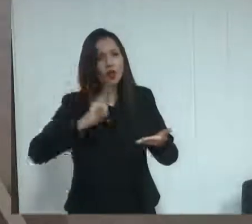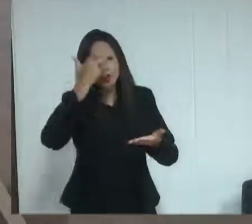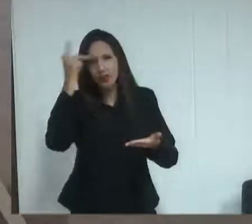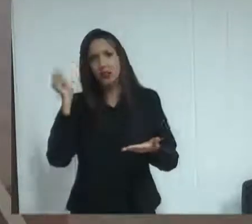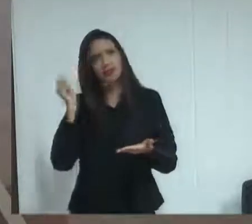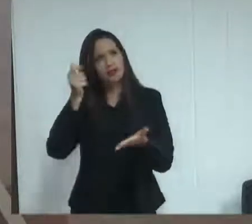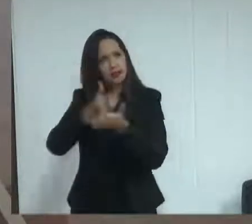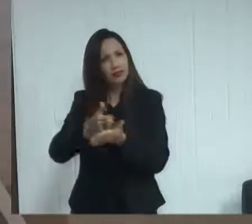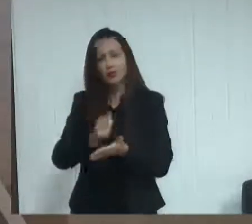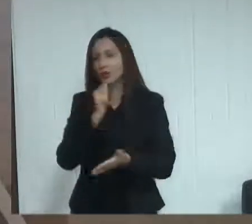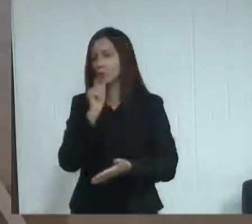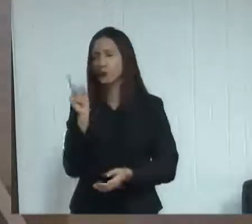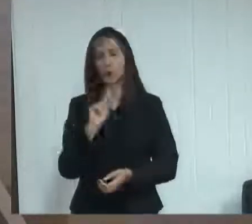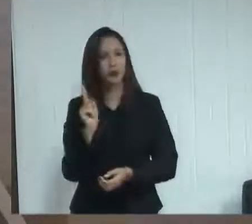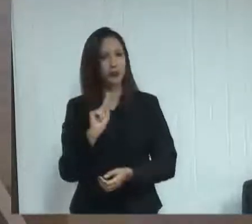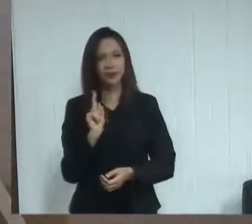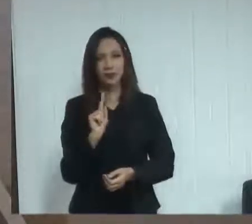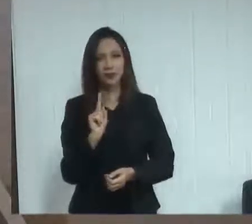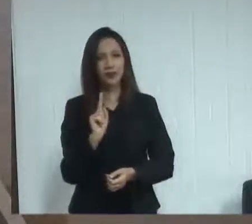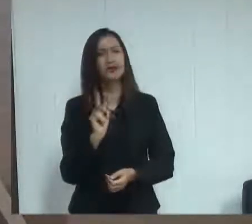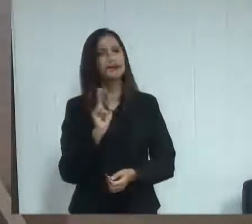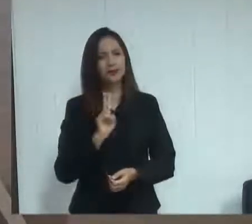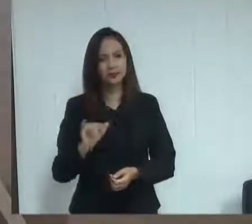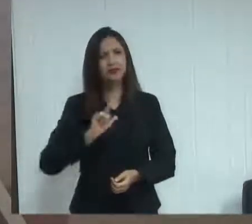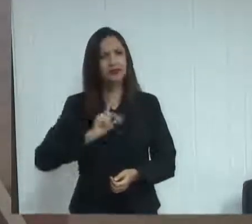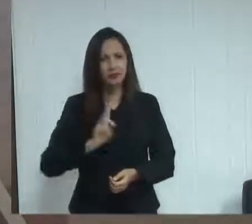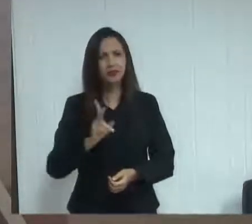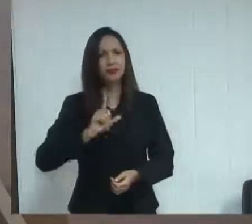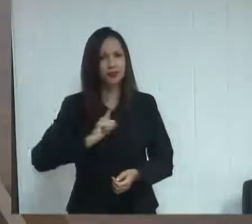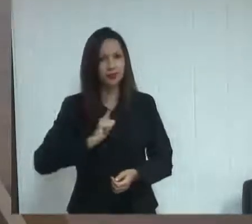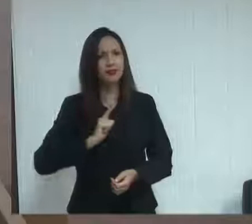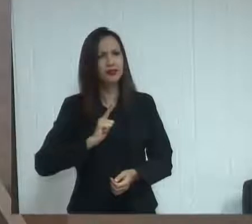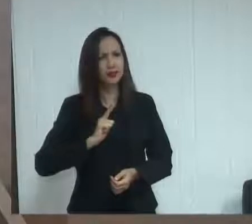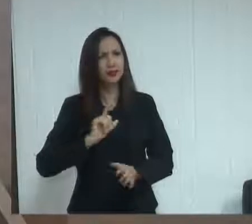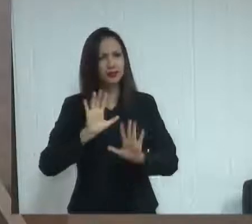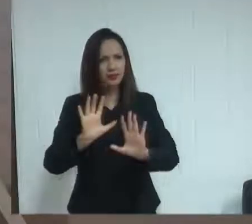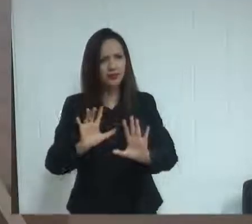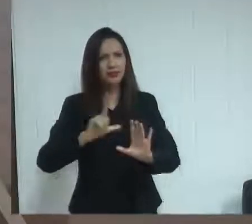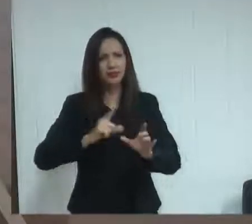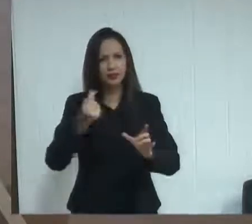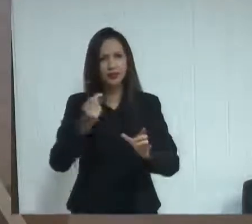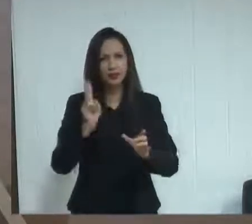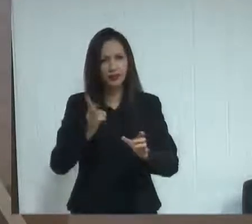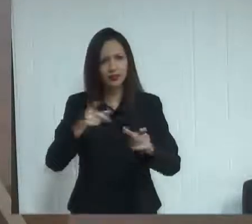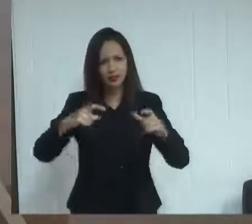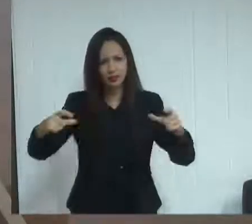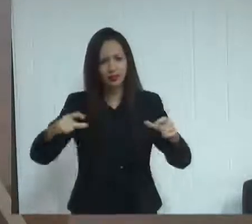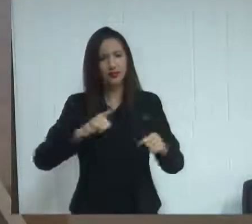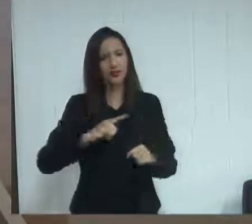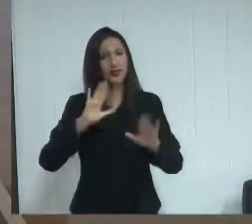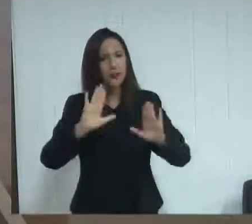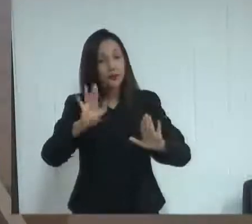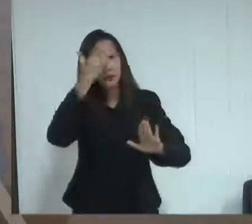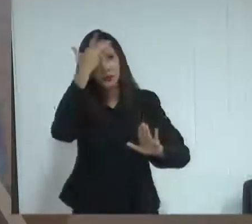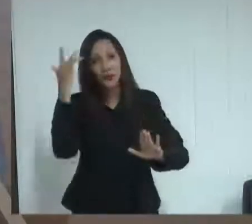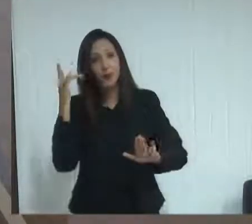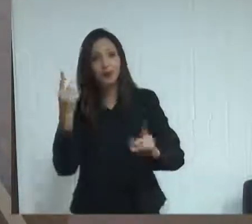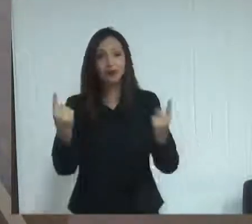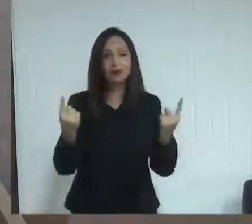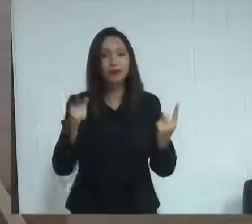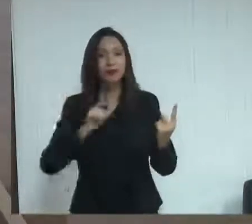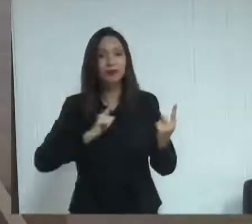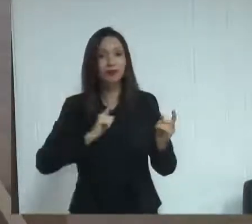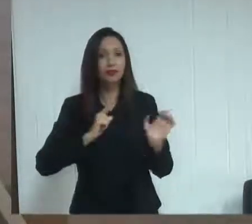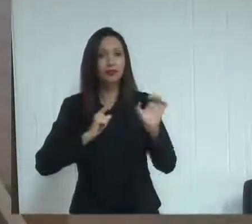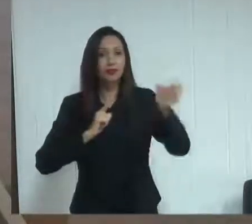Não, absolutamente. Vai continuar tudo como está. Para quem quiser ter a opção de fazer o pagamento